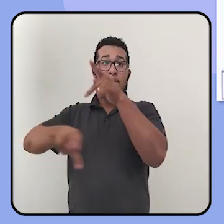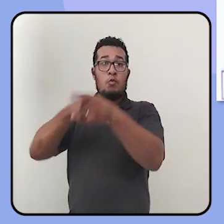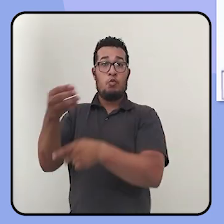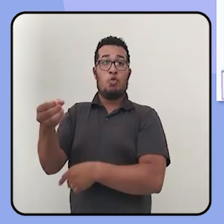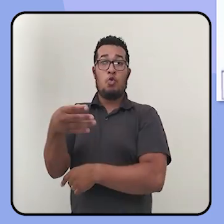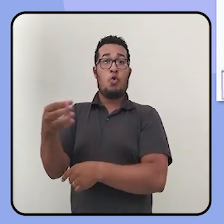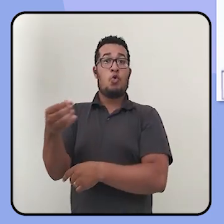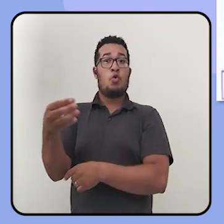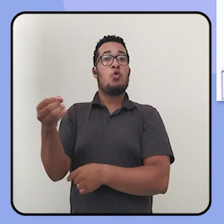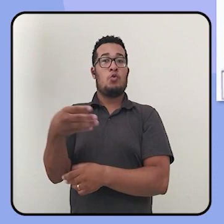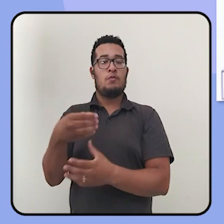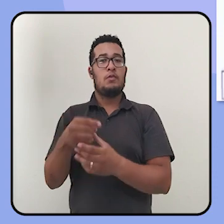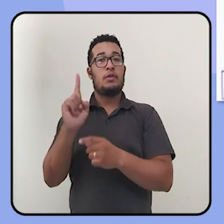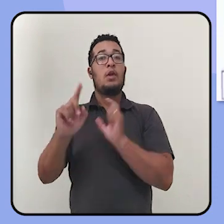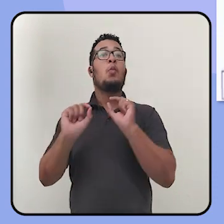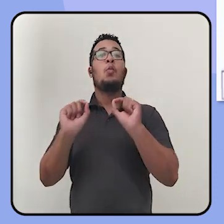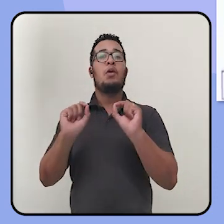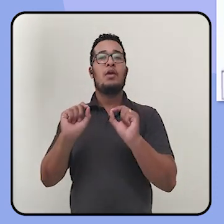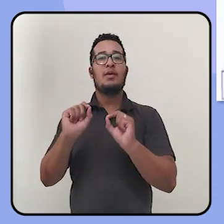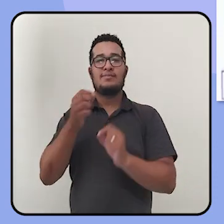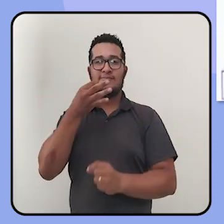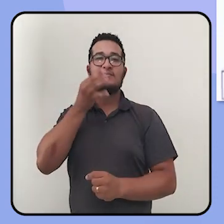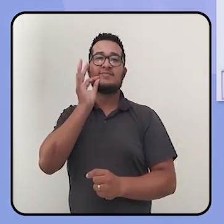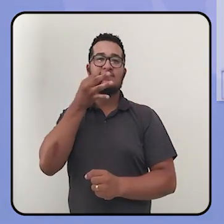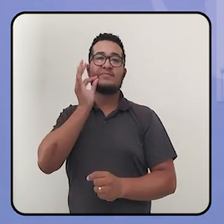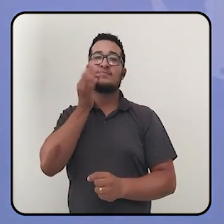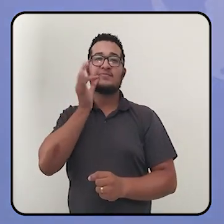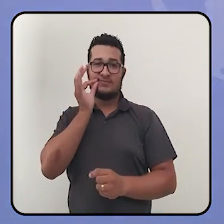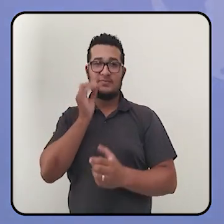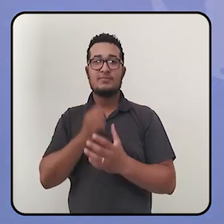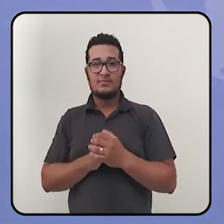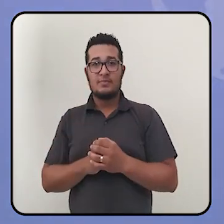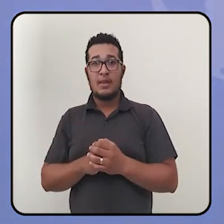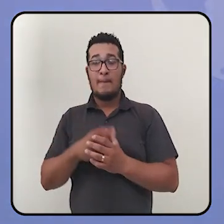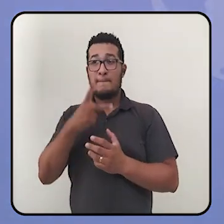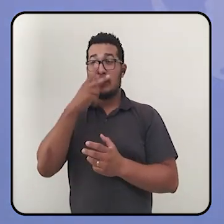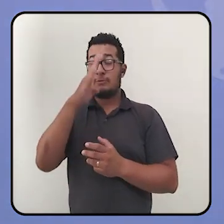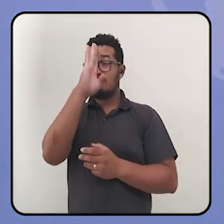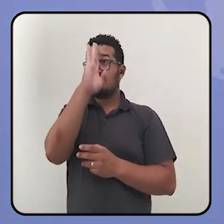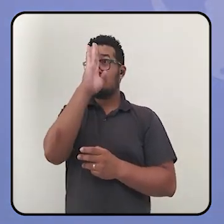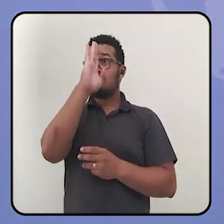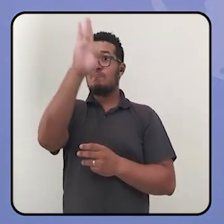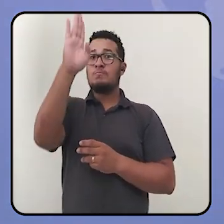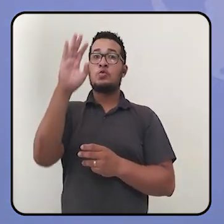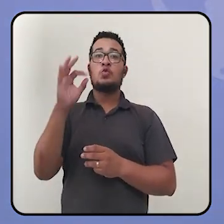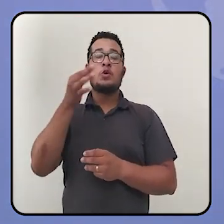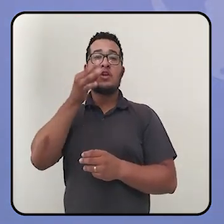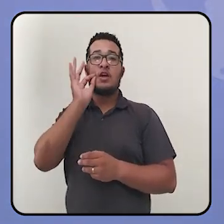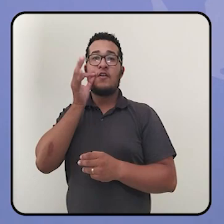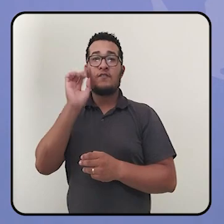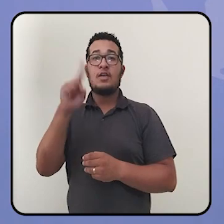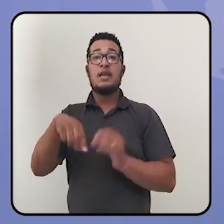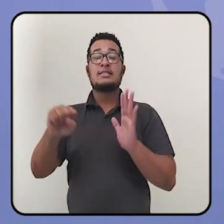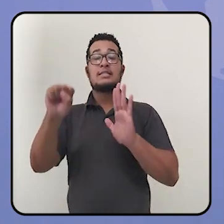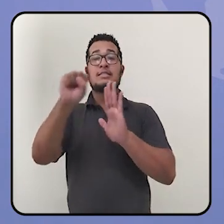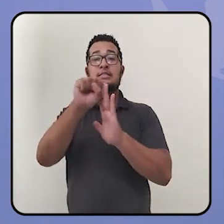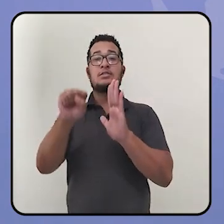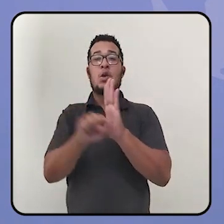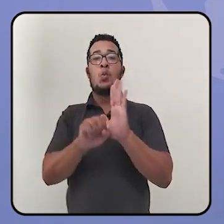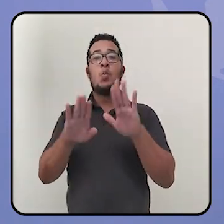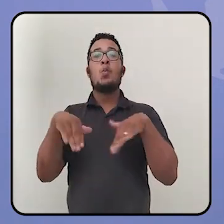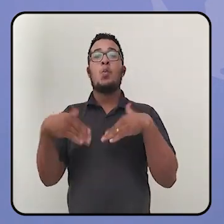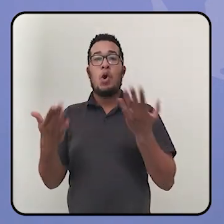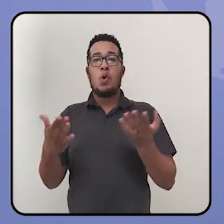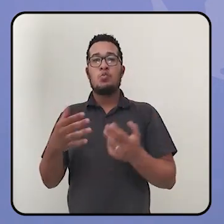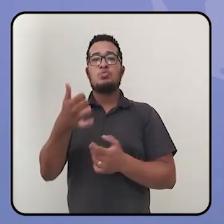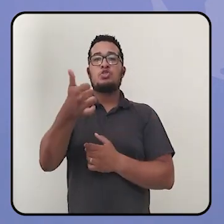e América do Sul. Esta é a teoria 1, conhecida como teoria asiática. Os homens saíram da África,